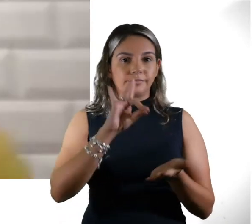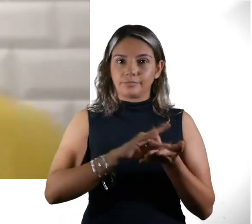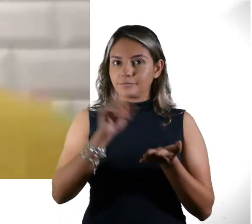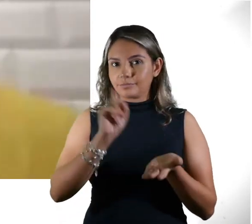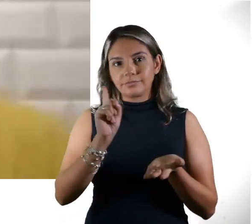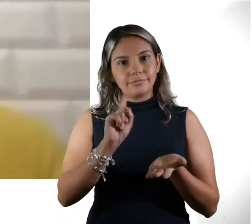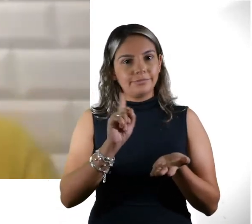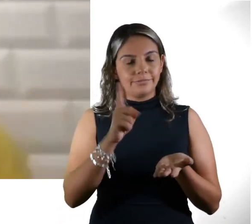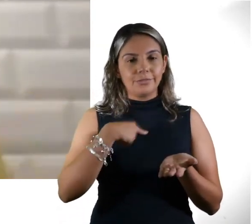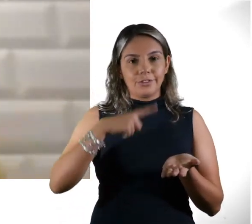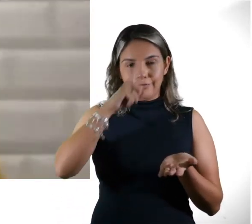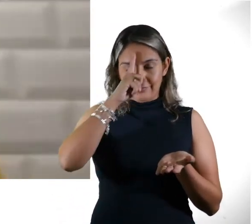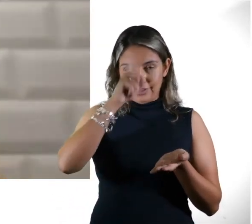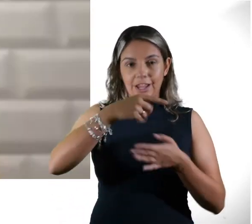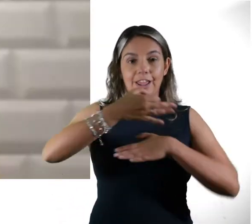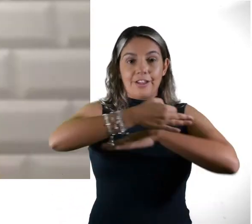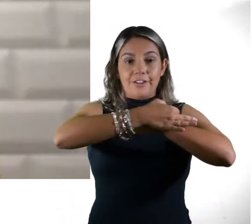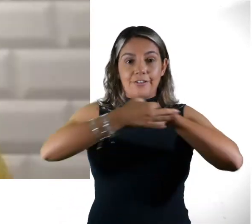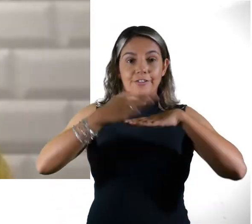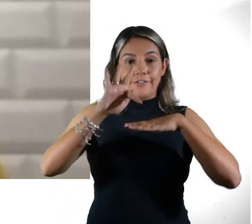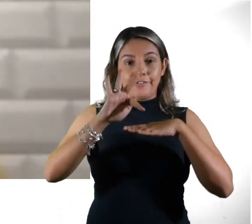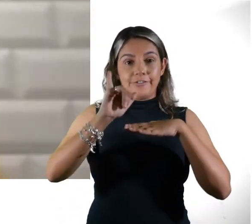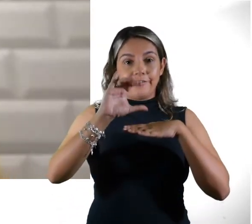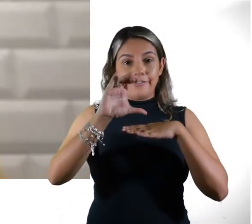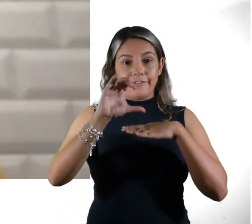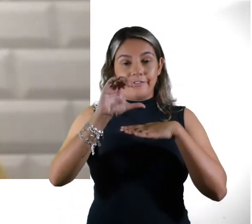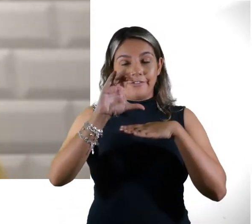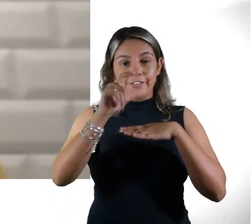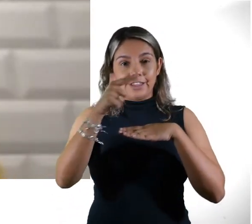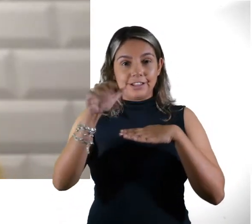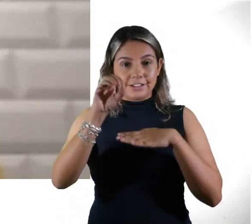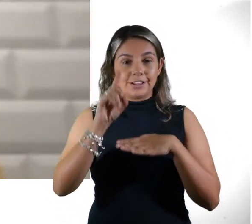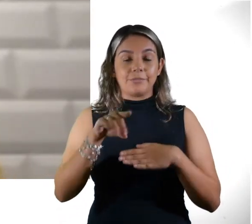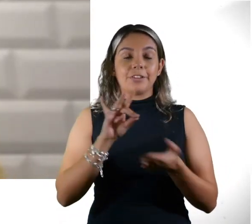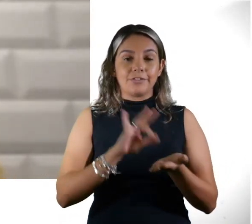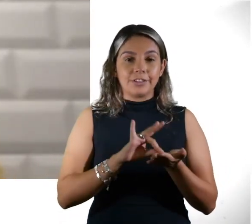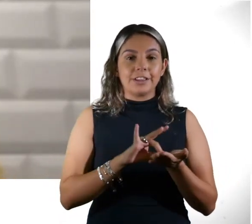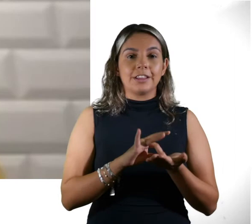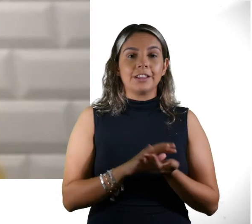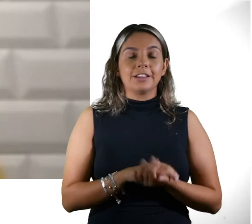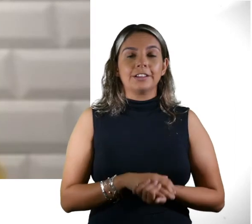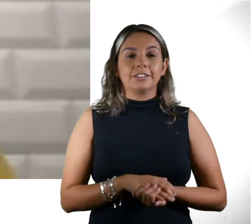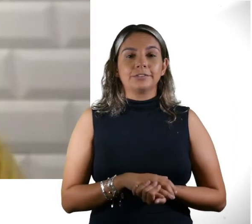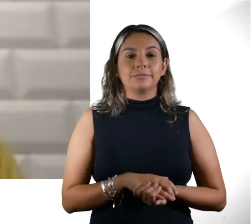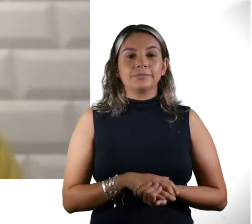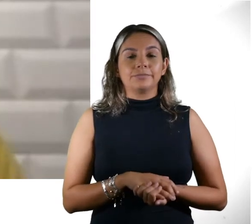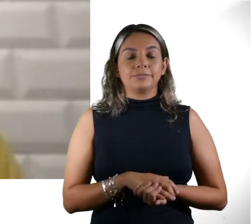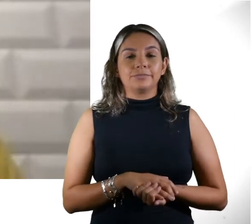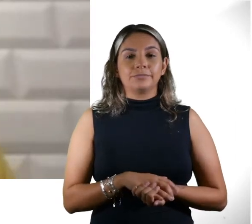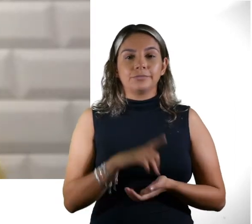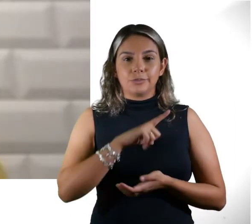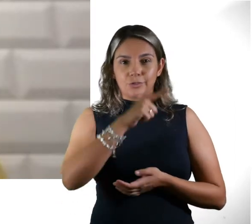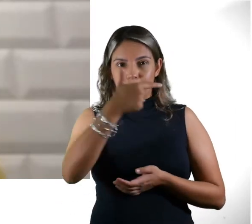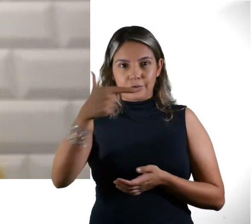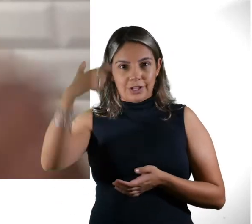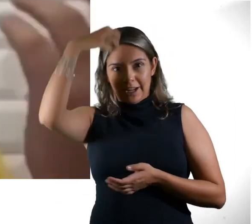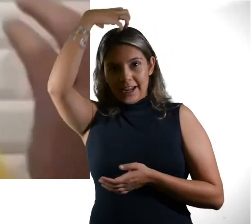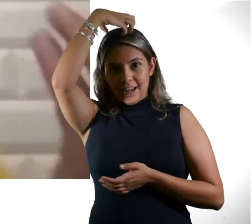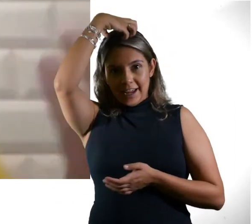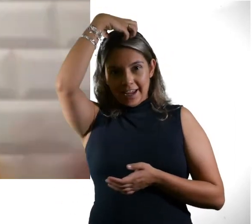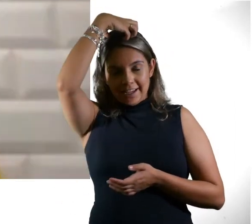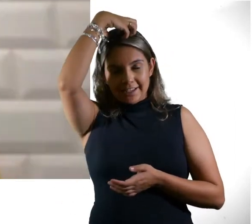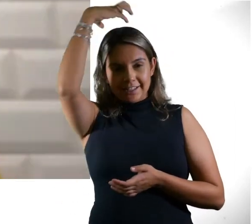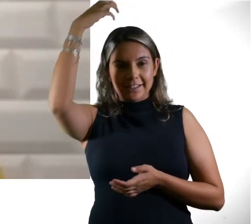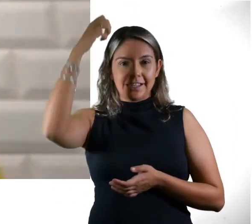A figura não é real, é completamente ficcional, mas de facto a Rainha Ginga teve, como outros